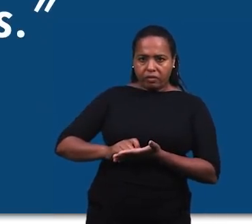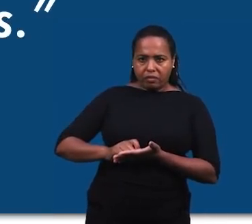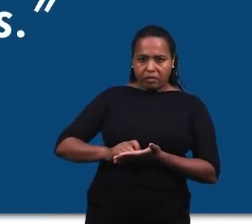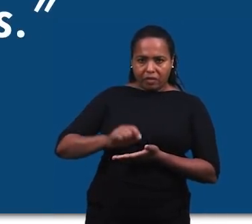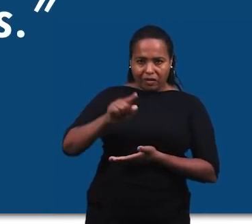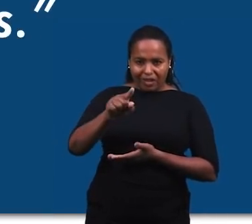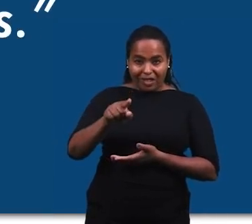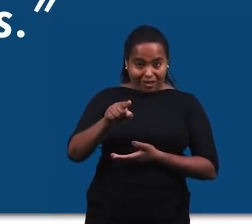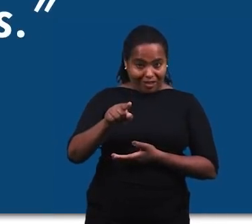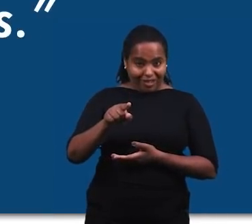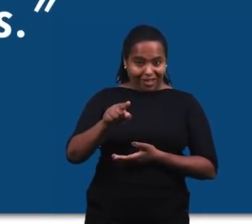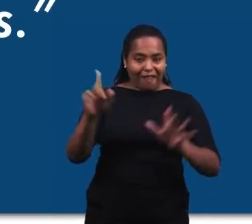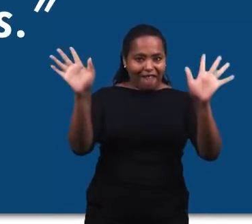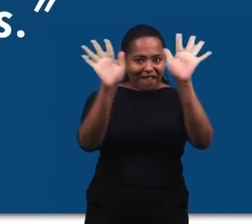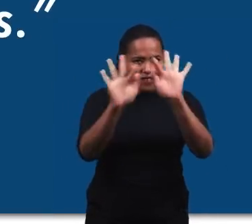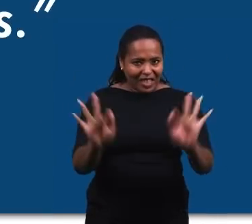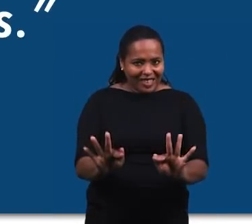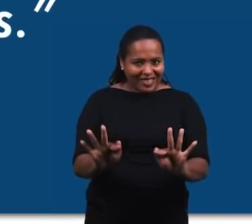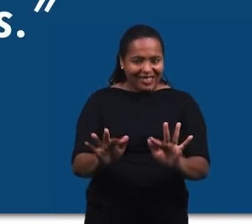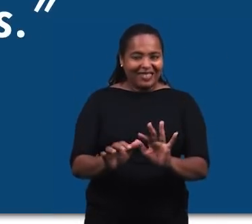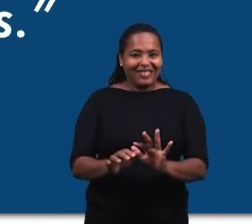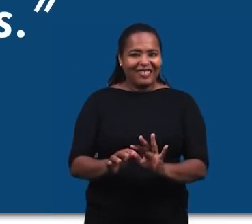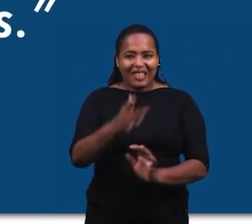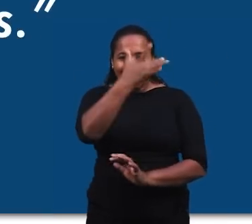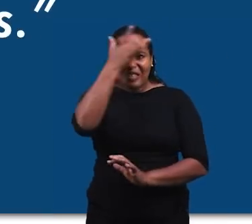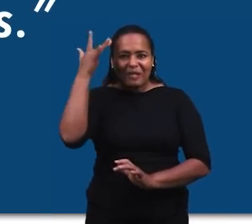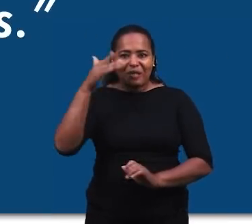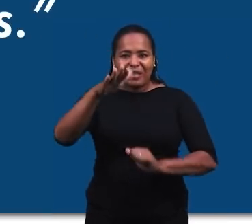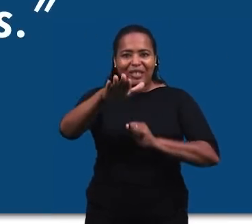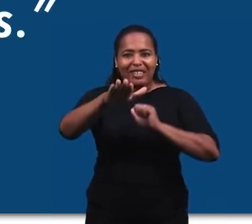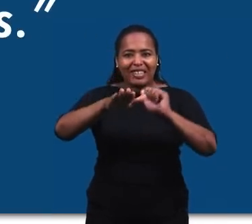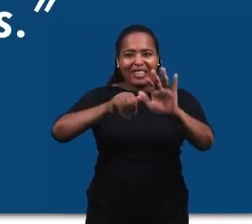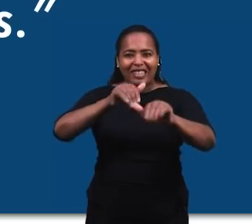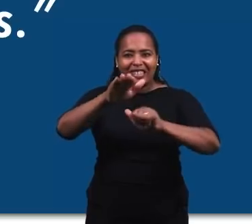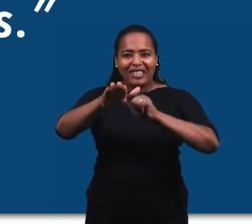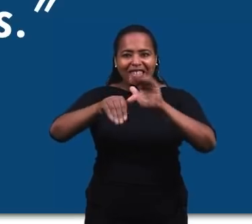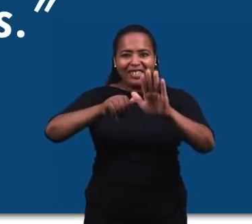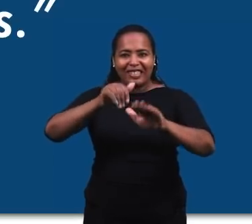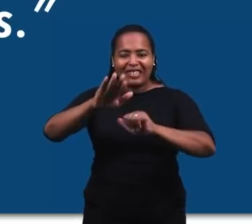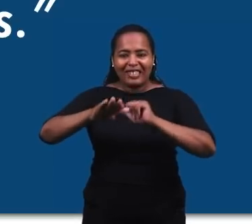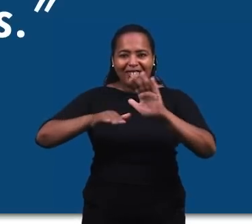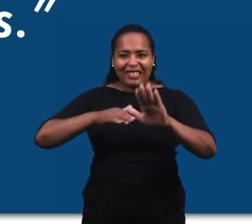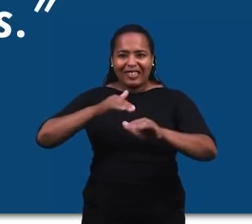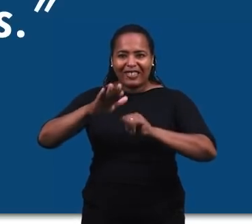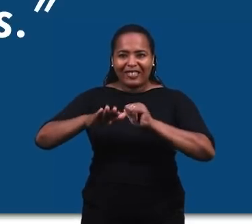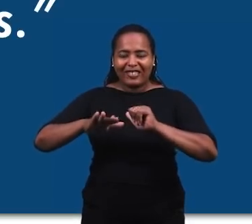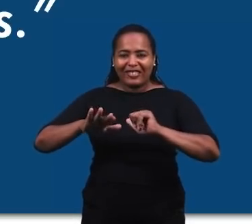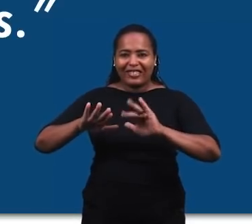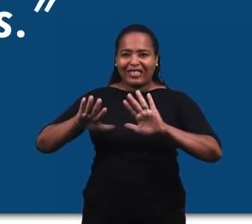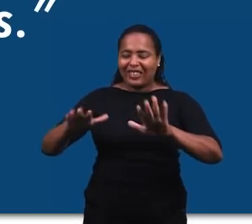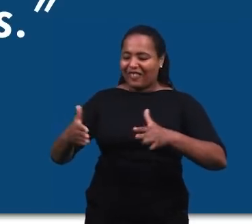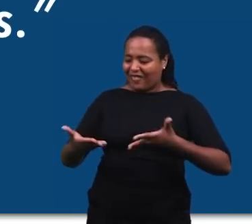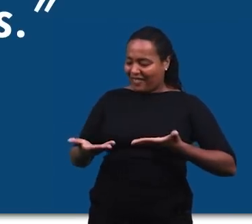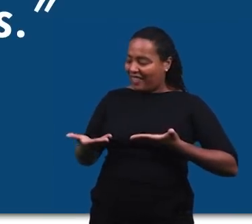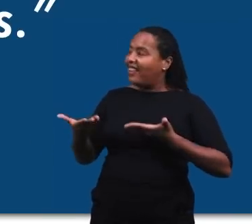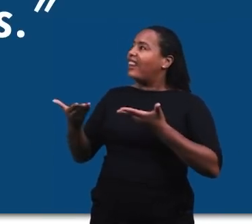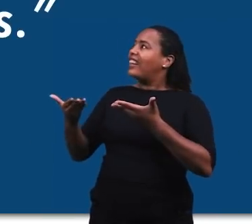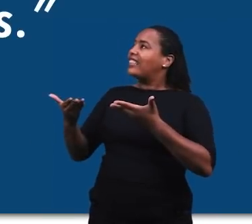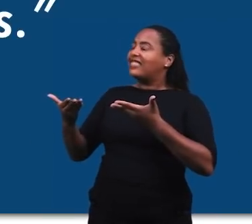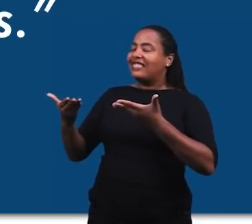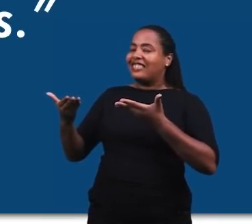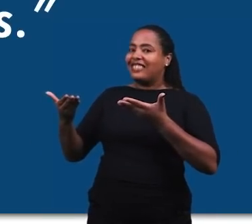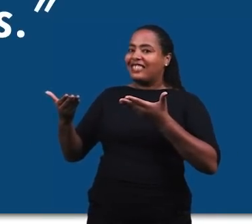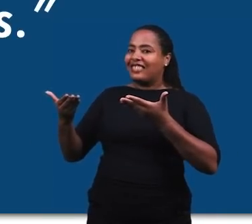meu irmão. Bem-aventurados aqueles que são chamados à ceia das bodas do